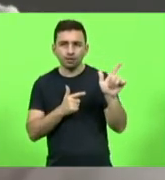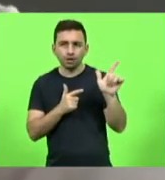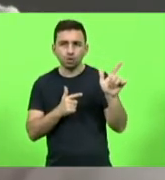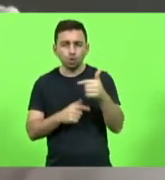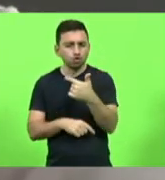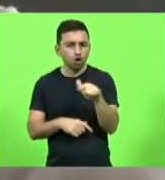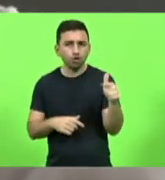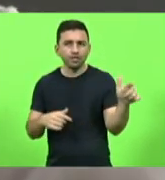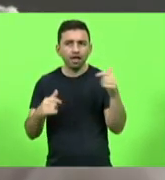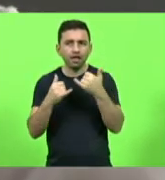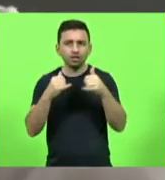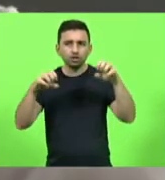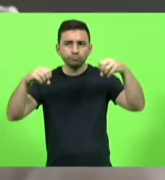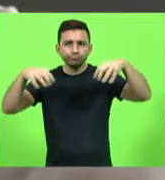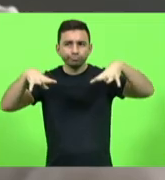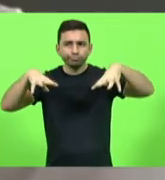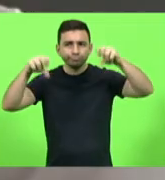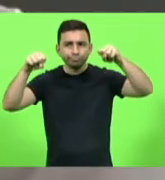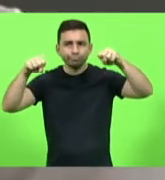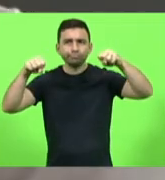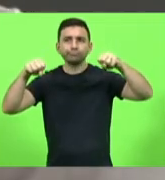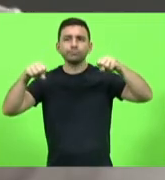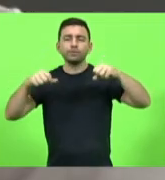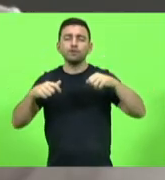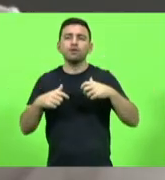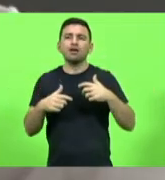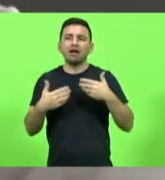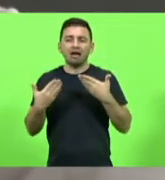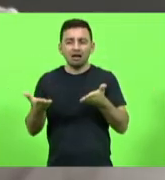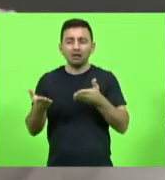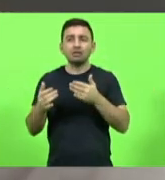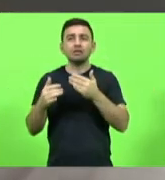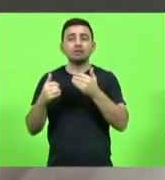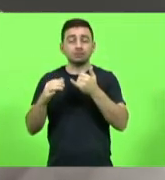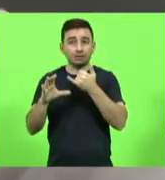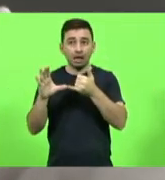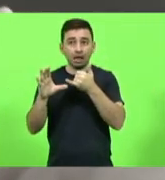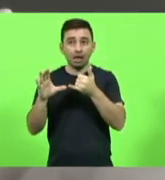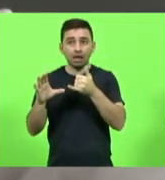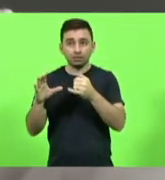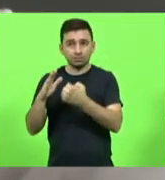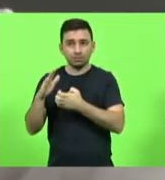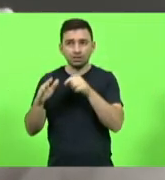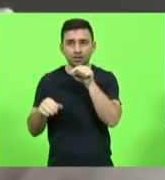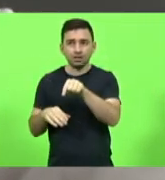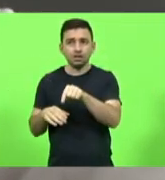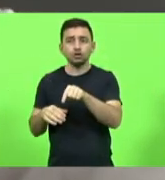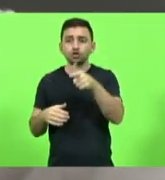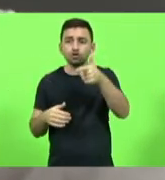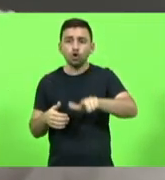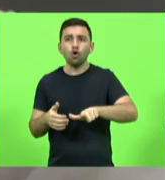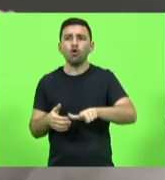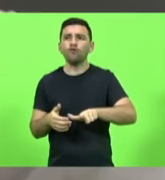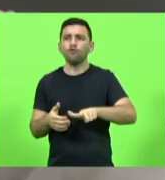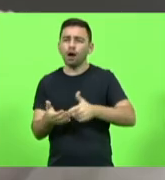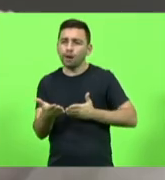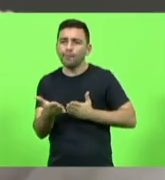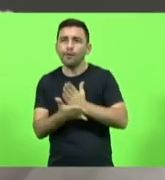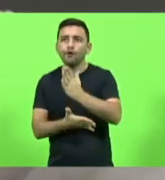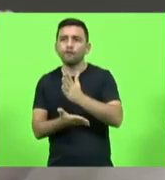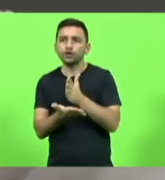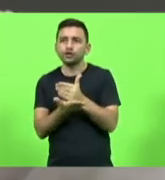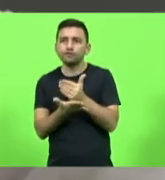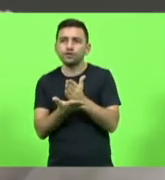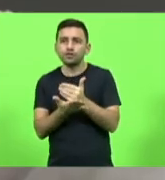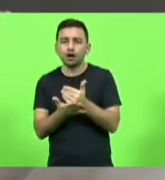energia elétrica, que a Celesc novamente aprovou a divisão de lucros, e cada um